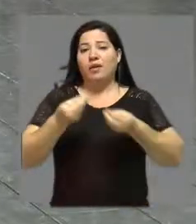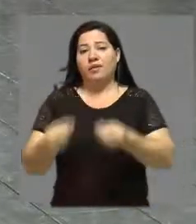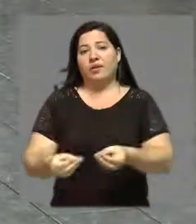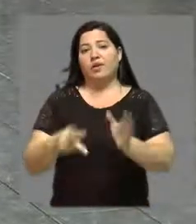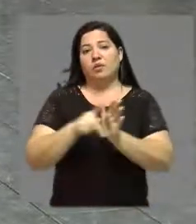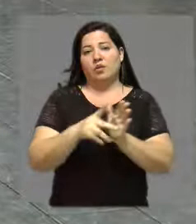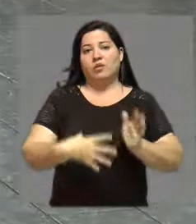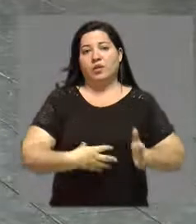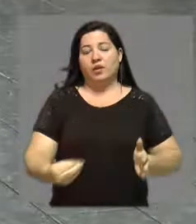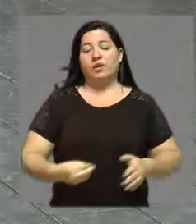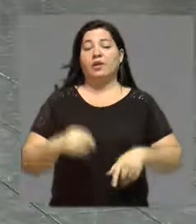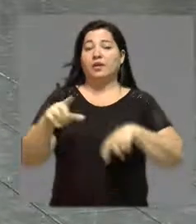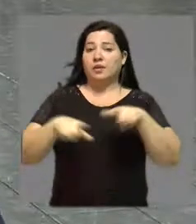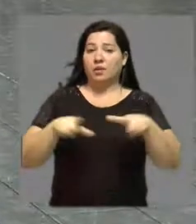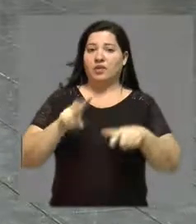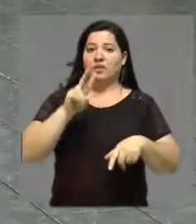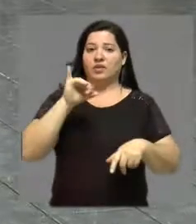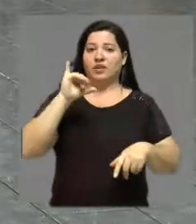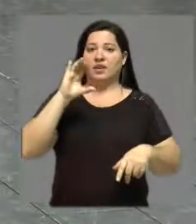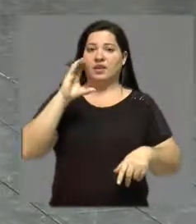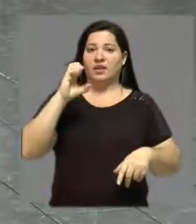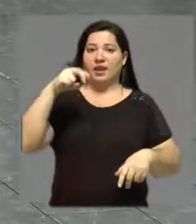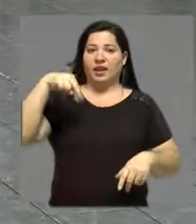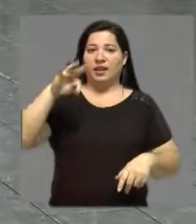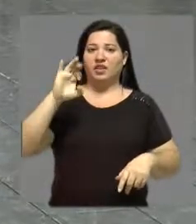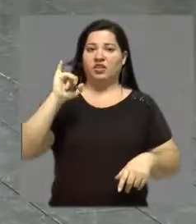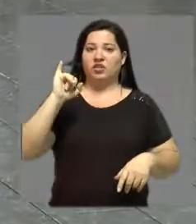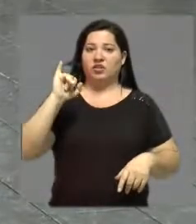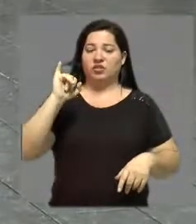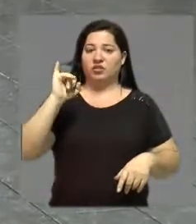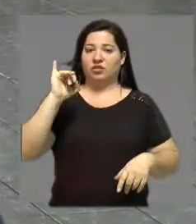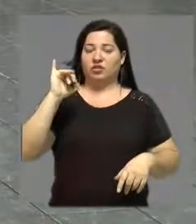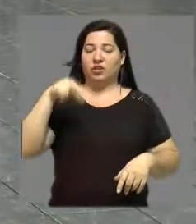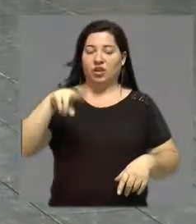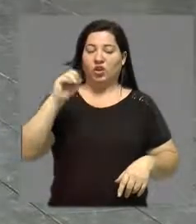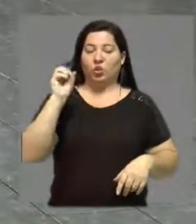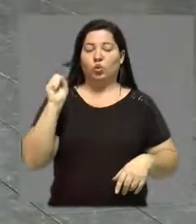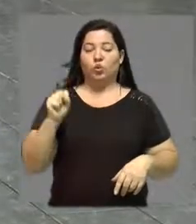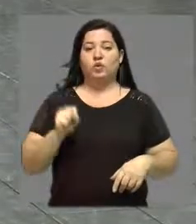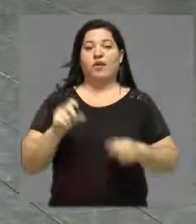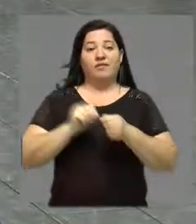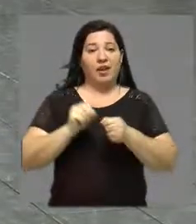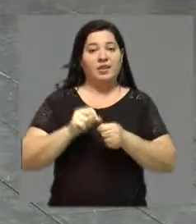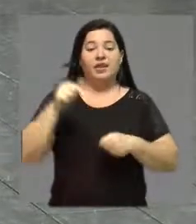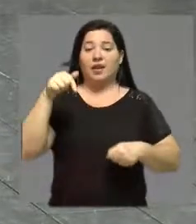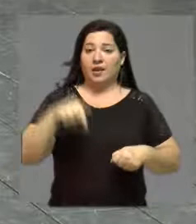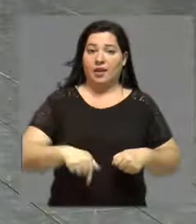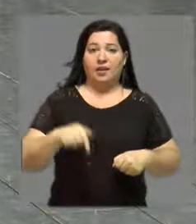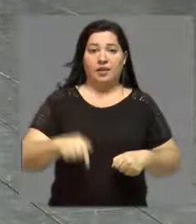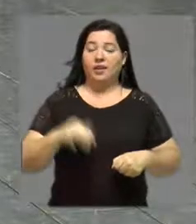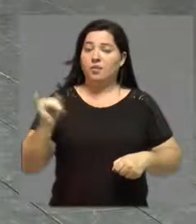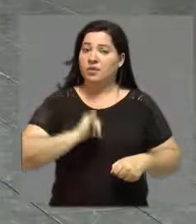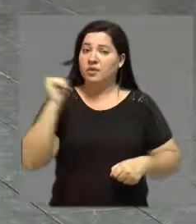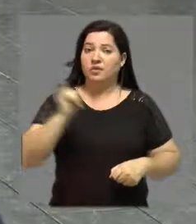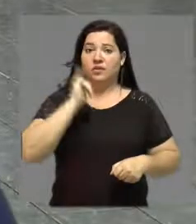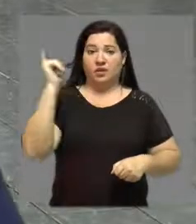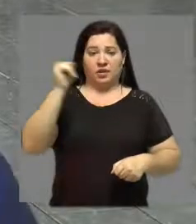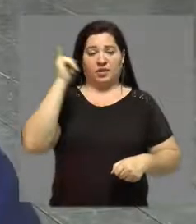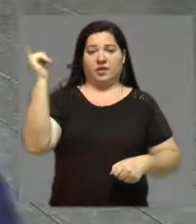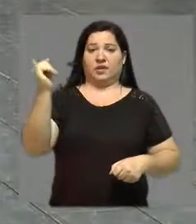trabalho que os vicentinos fazem aqui, em toda a cidade, é super importante. Hoje, a Sociedade São Vicente de